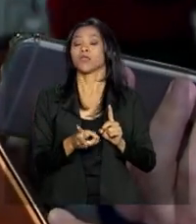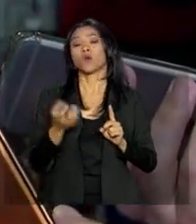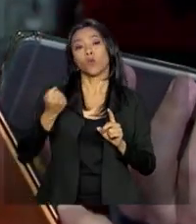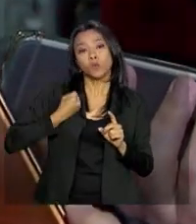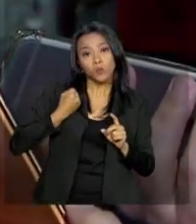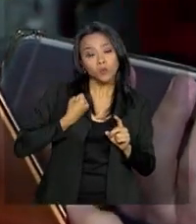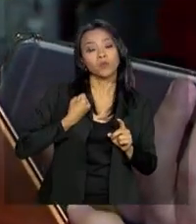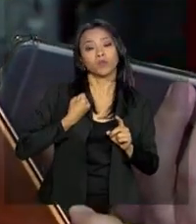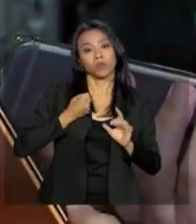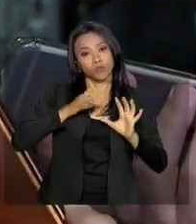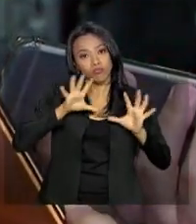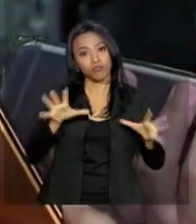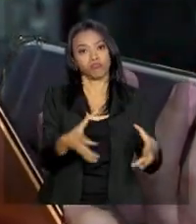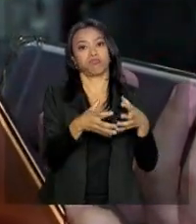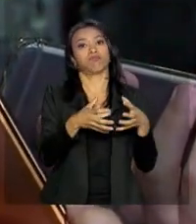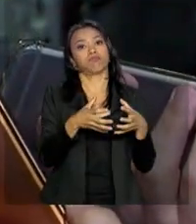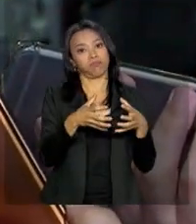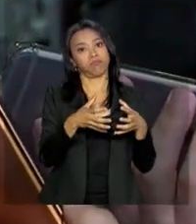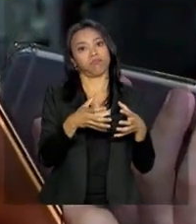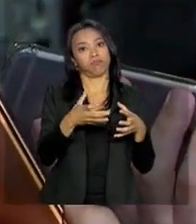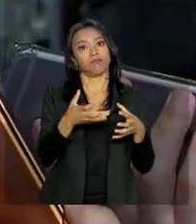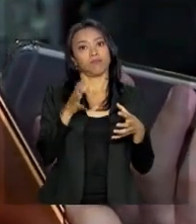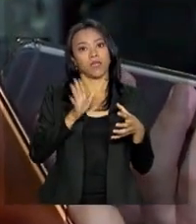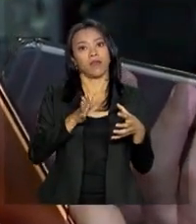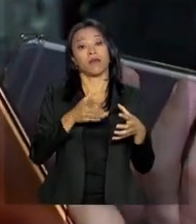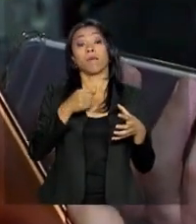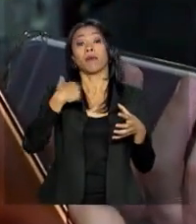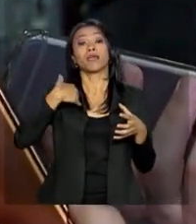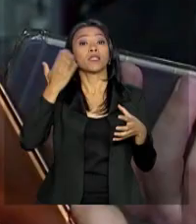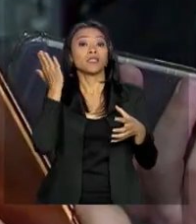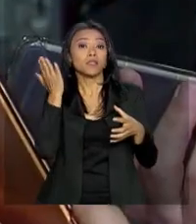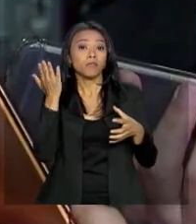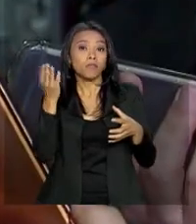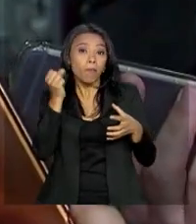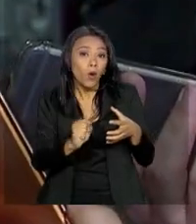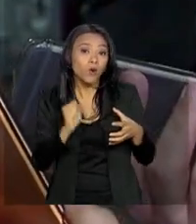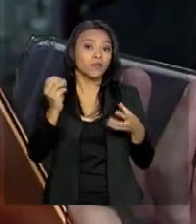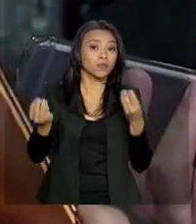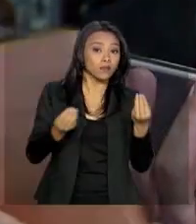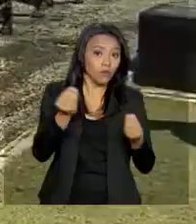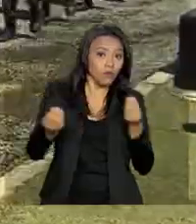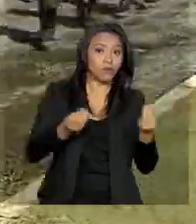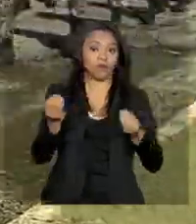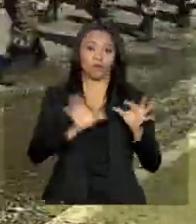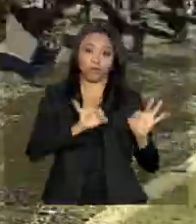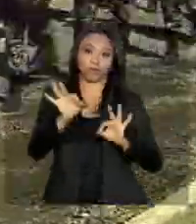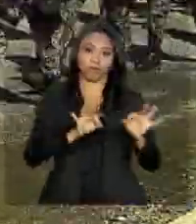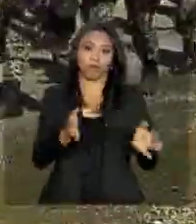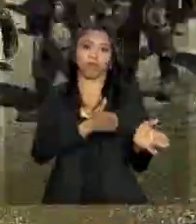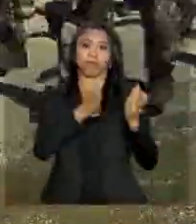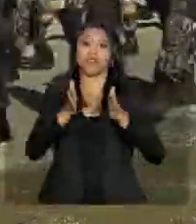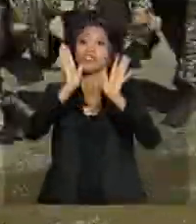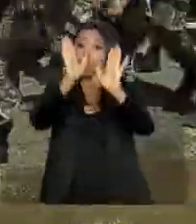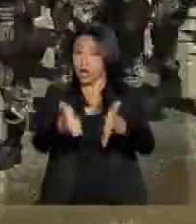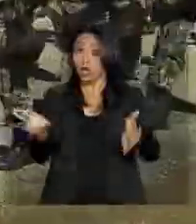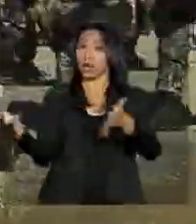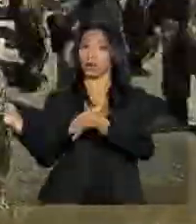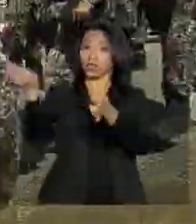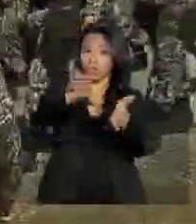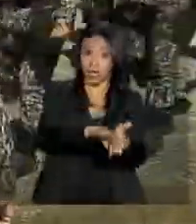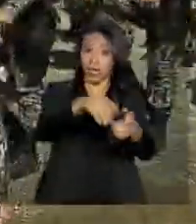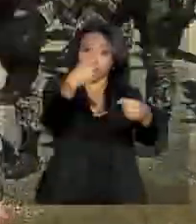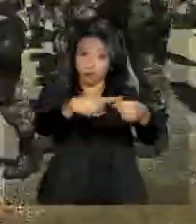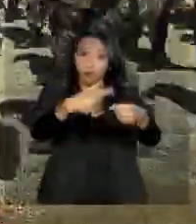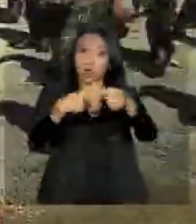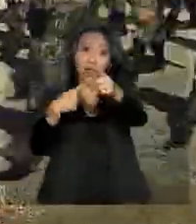suficiente na verdade ele tem que ser maior do que o número de entrada para que a gente possa dar vazão às pessoas já estão em pacaraíma os 60 homens